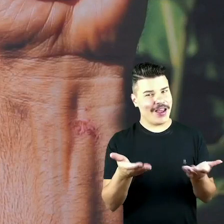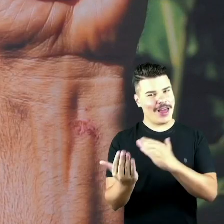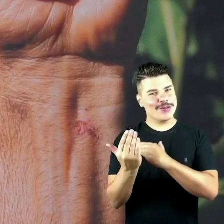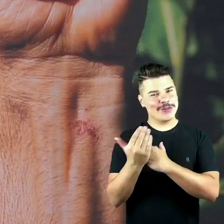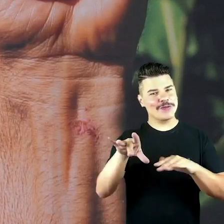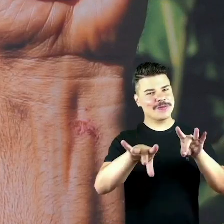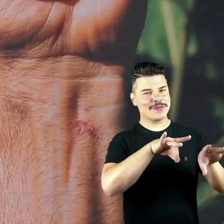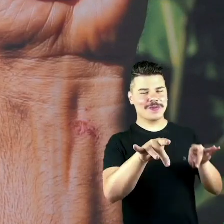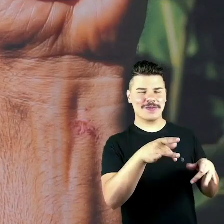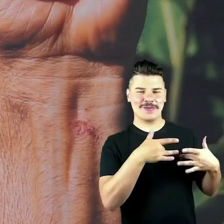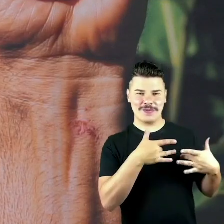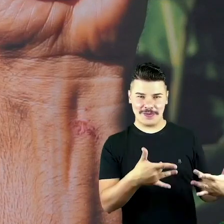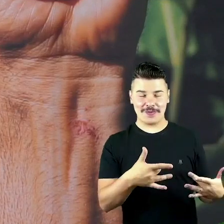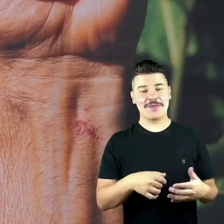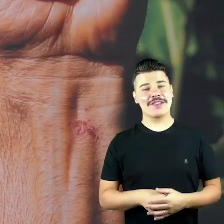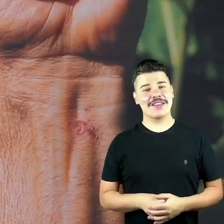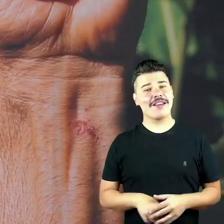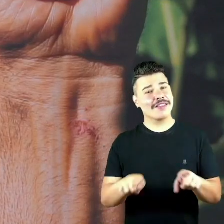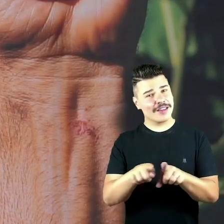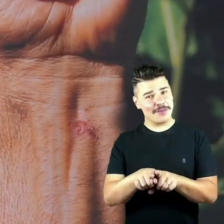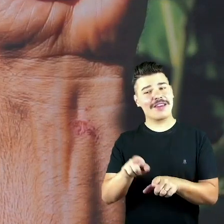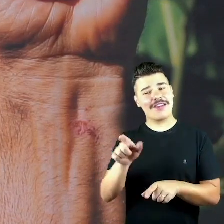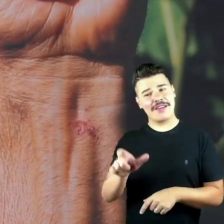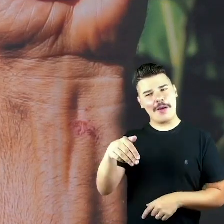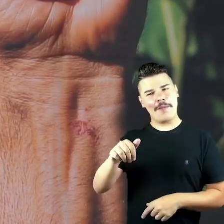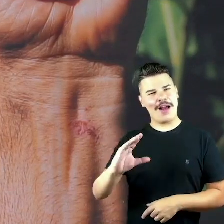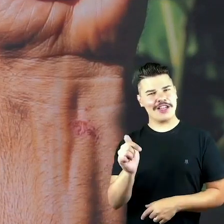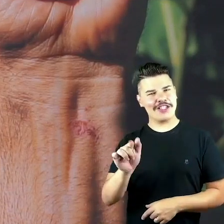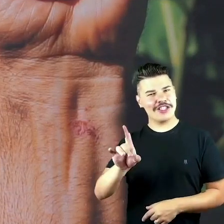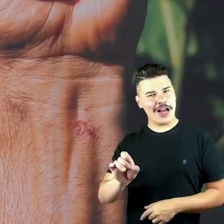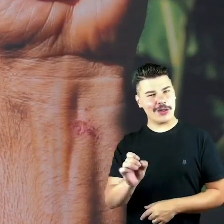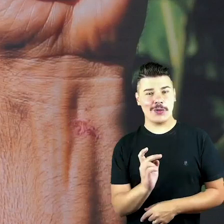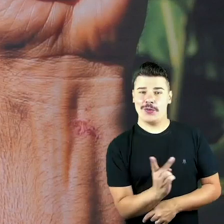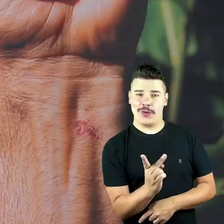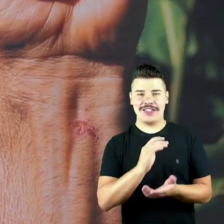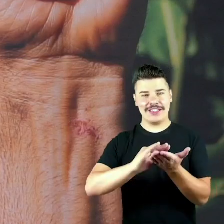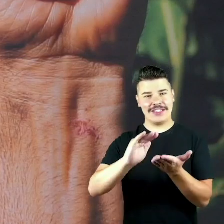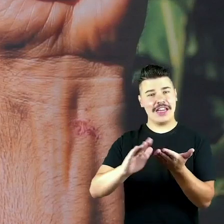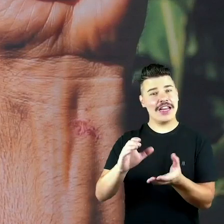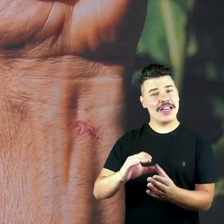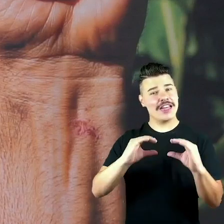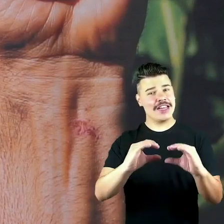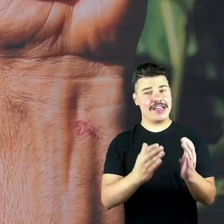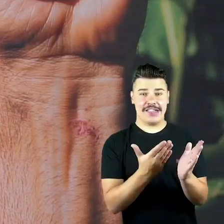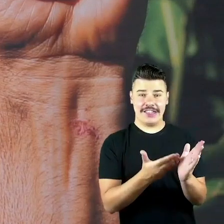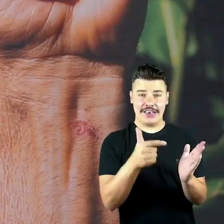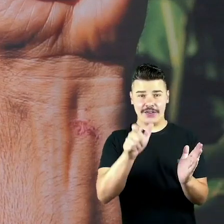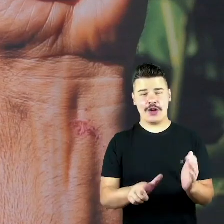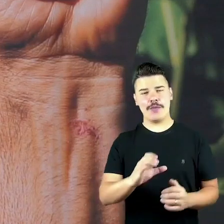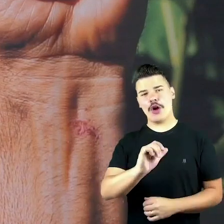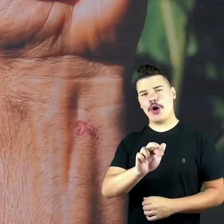evento, nos ajudou a fazer a curadoria gentilmente, e com o Samir Machado de Machado. Juntos eles publicaram o livro